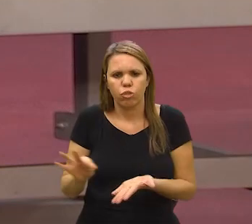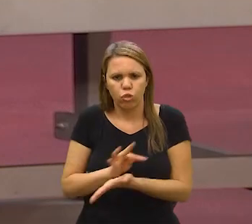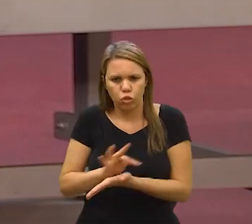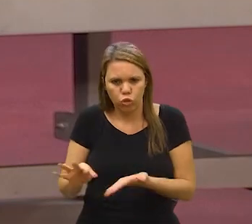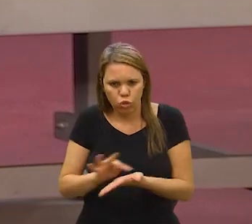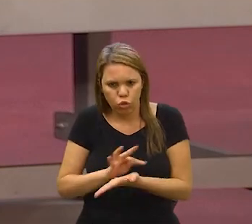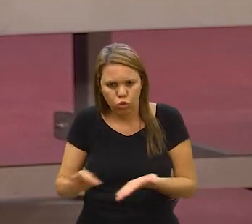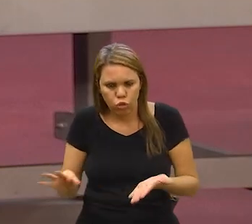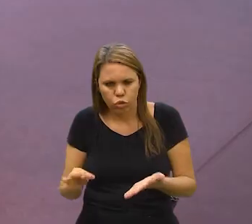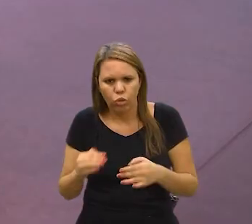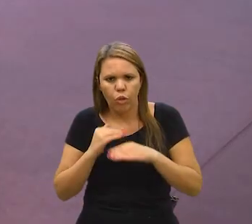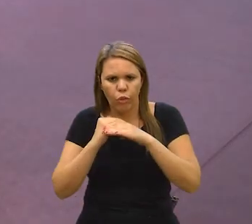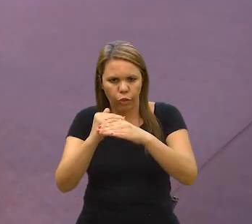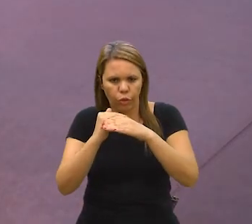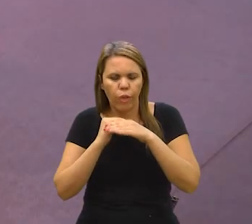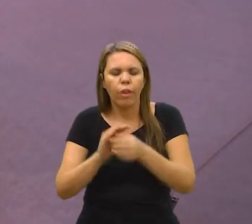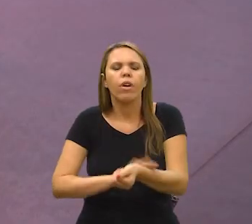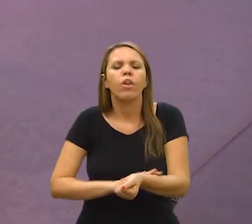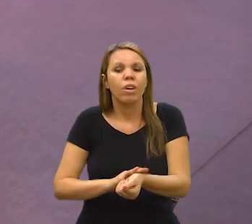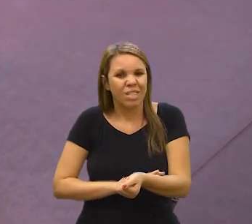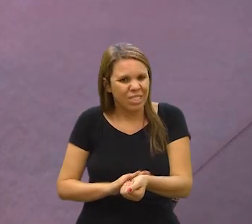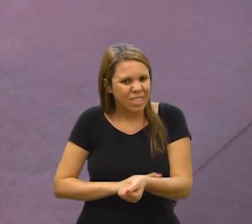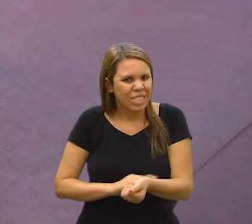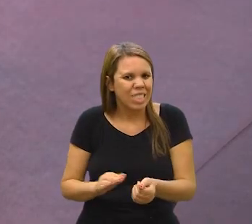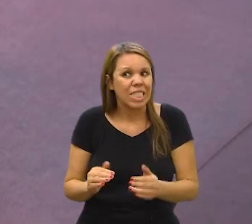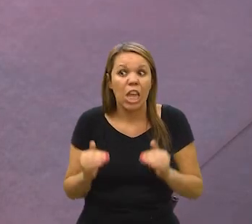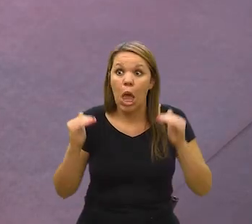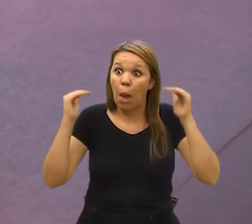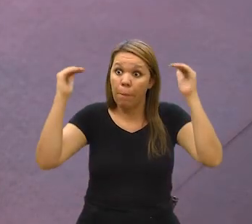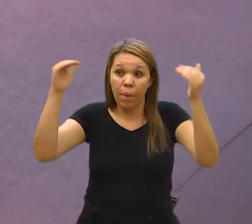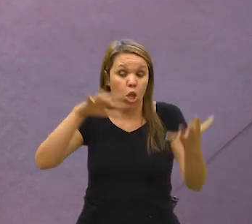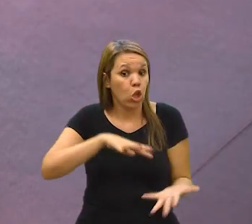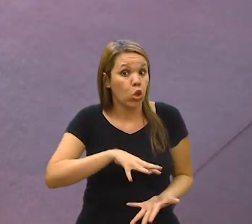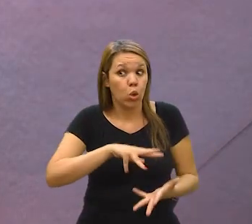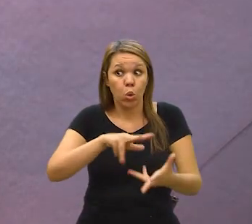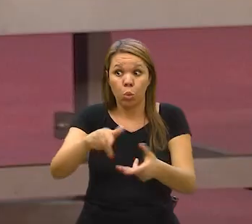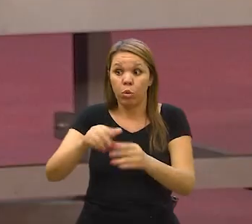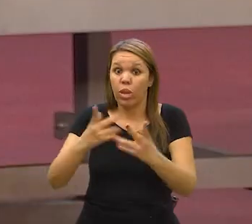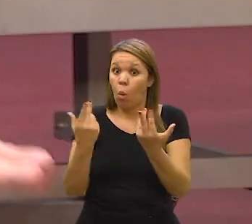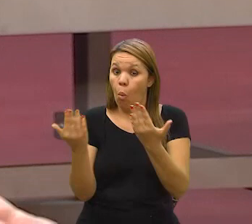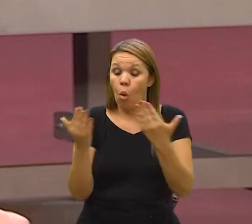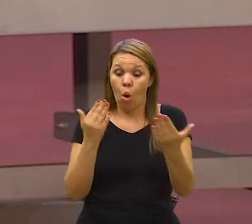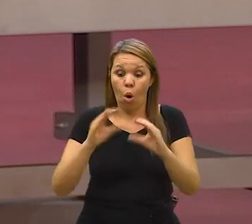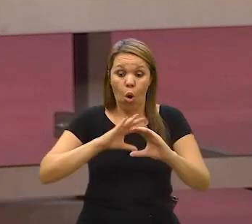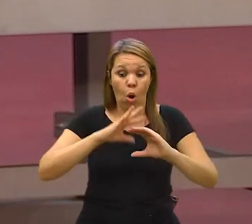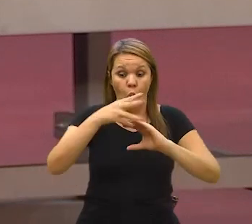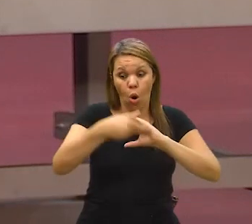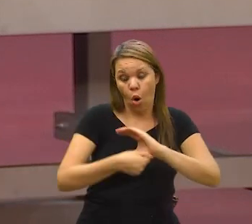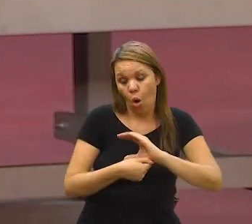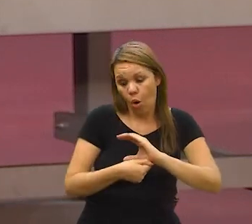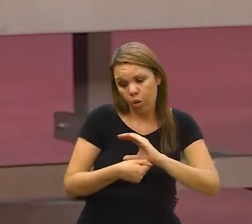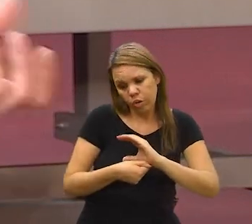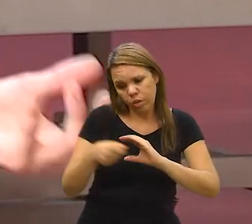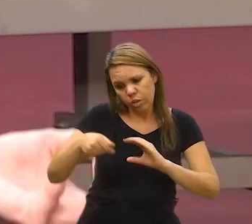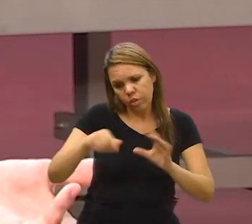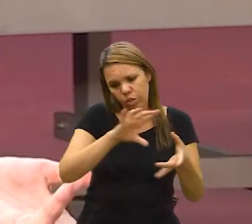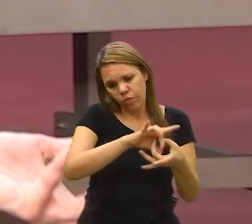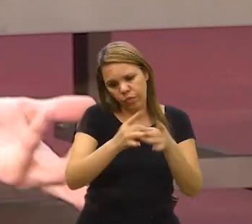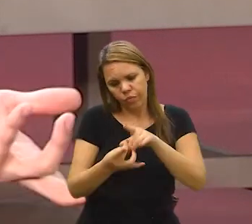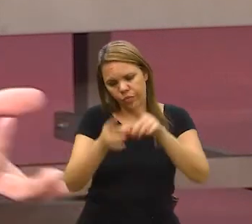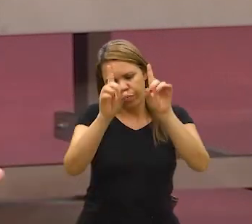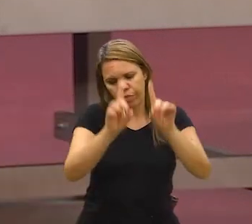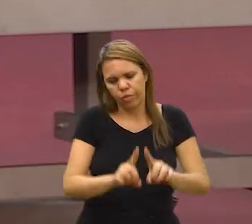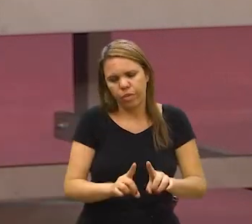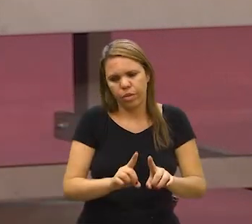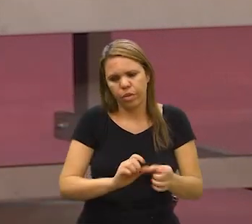competição que nivela um pouco. É uma competição de nervosismo muito grande, é a maior competição do mundo, é a Copa do Mundo para um jogador de futebol, a